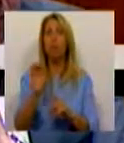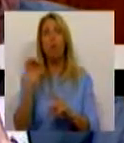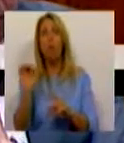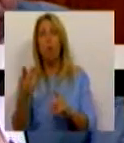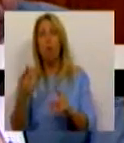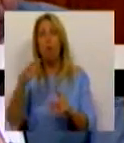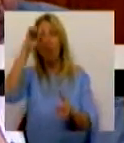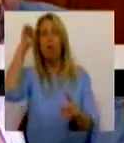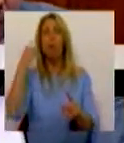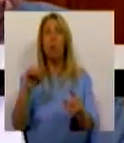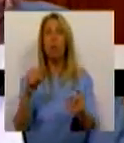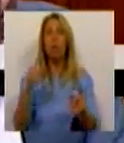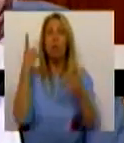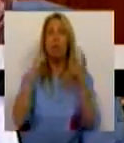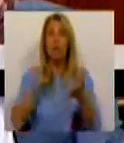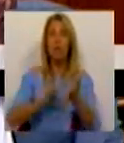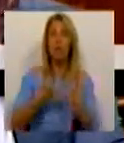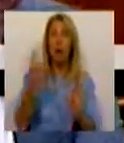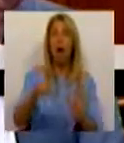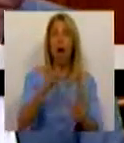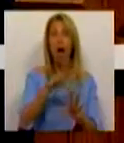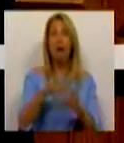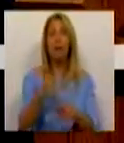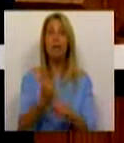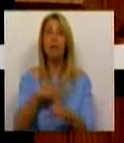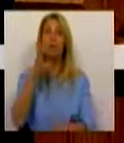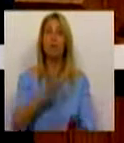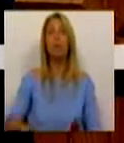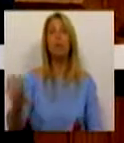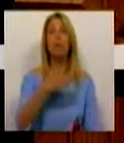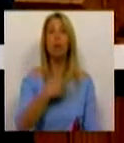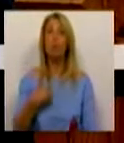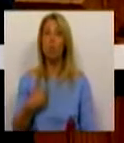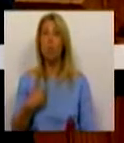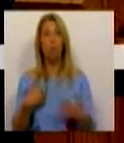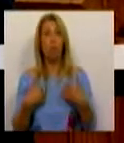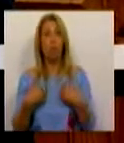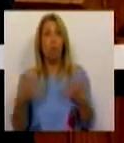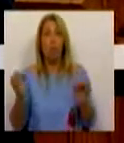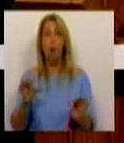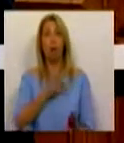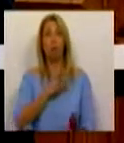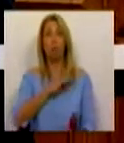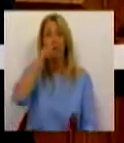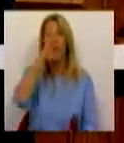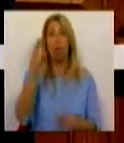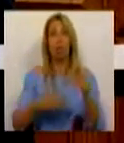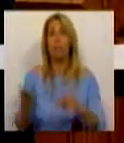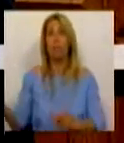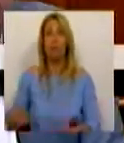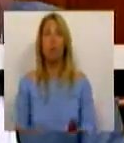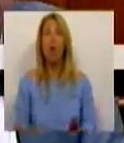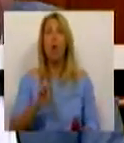necessidades que existem no Serviço Nacional de Saúde. Não tenho eu, não tem o Sr. Ministro das Finanças e muito menos tem o Sr.